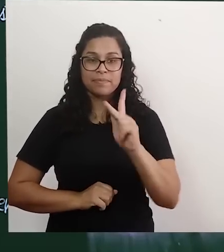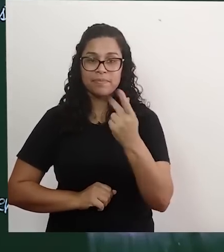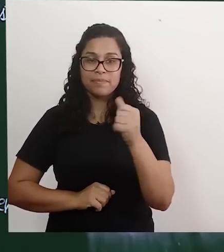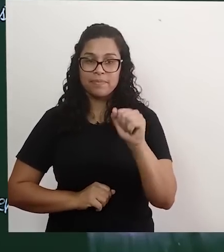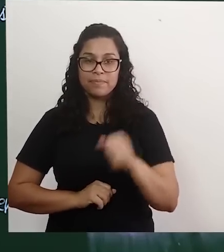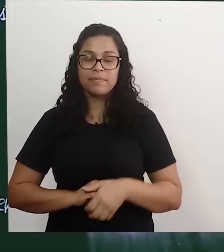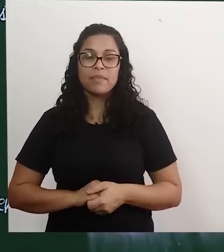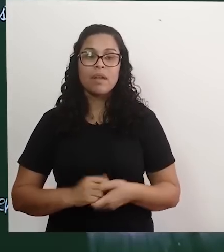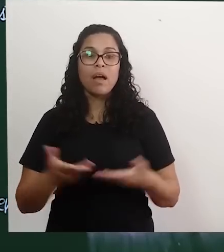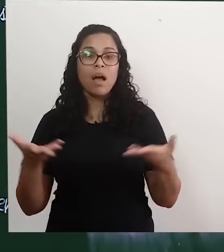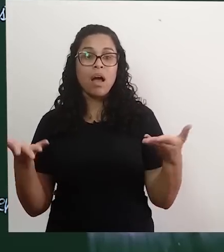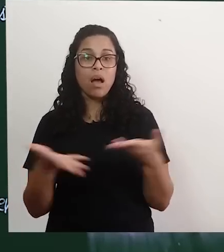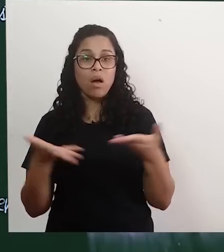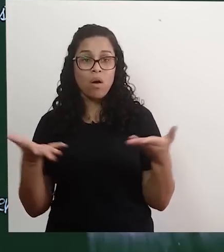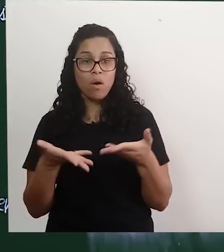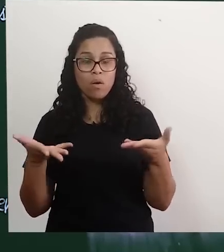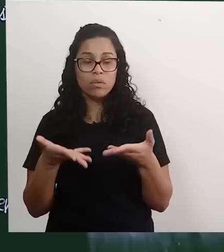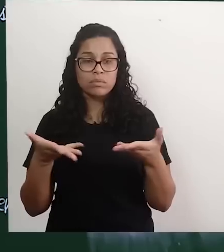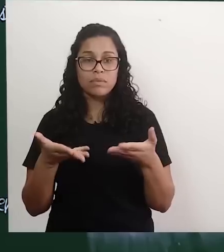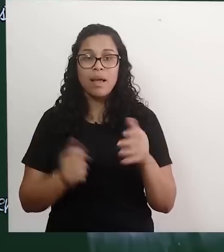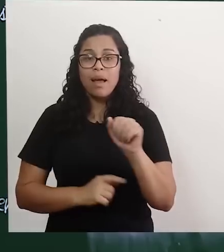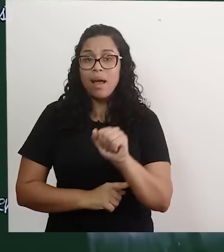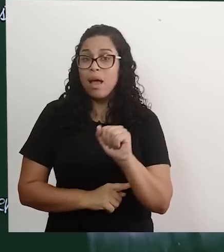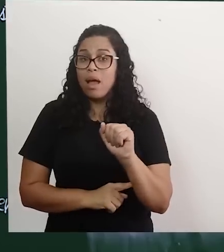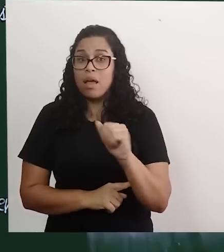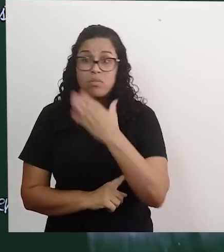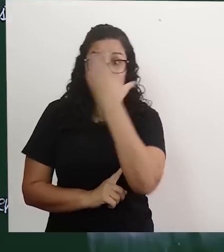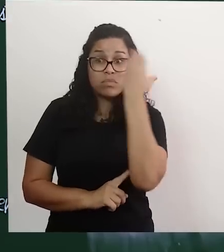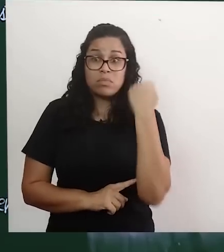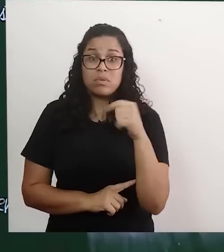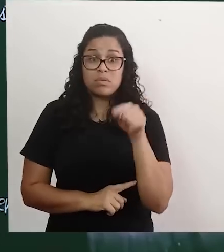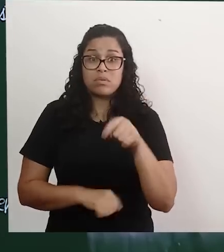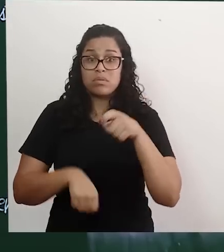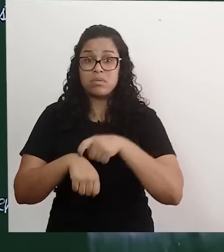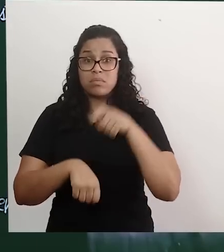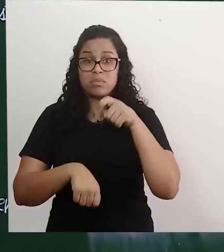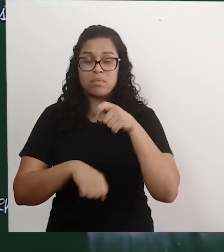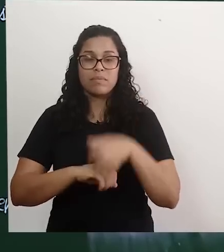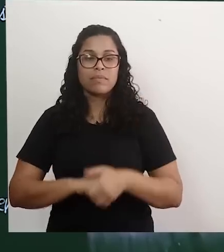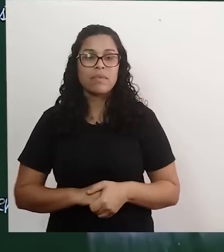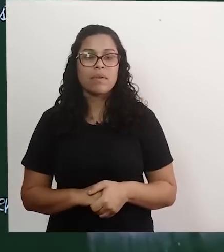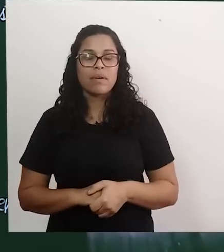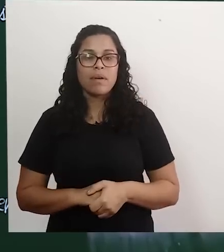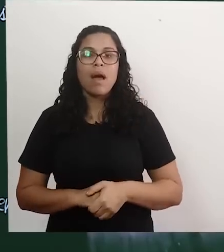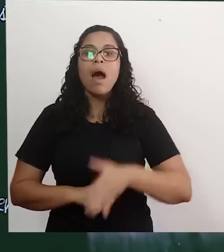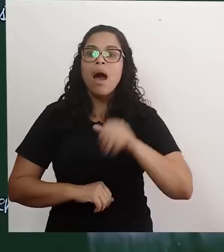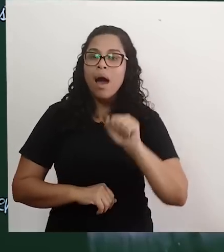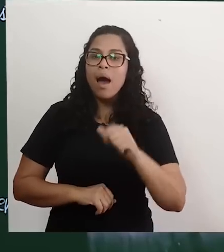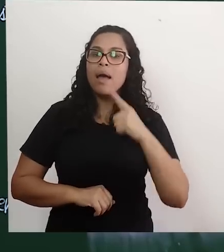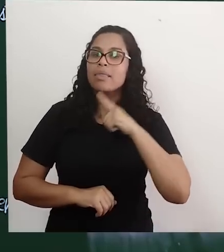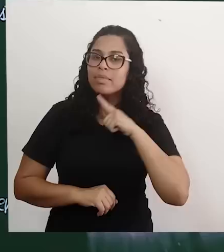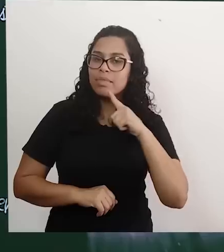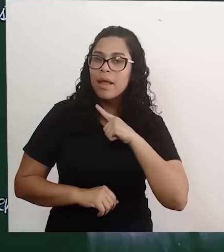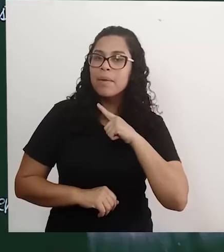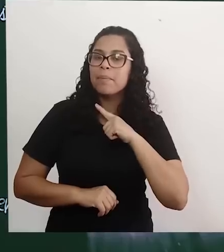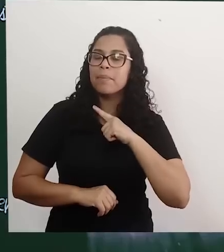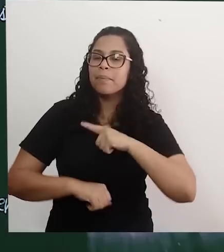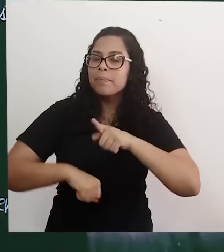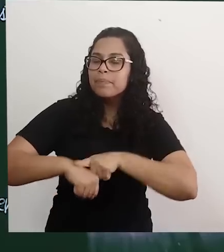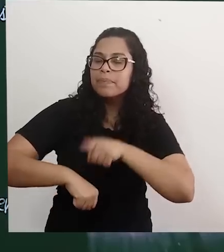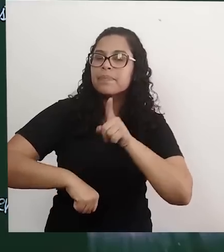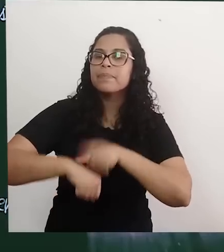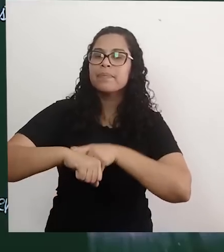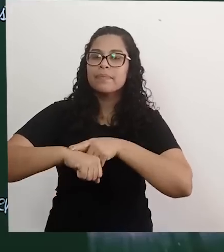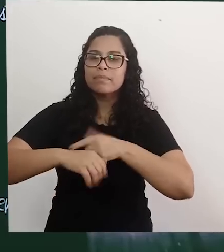AH. A, vê se não esquece isso daqui a pouco. Há sempre tempo para aprender.